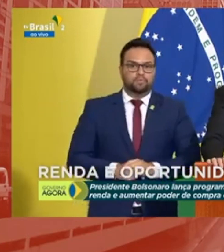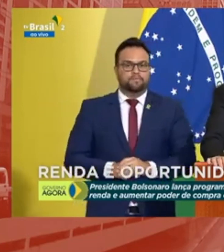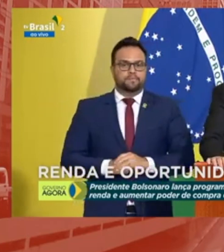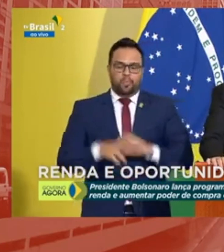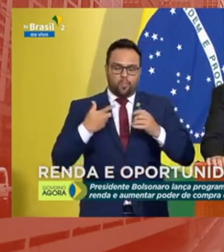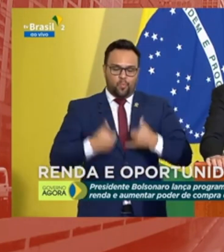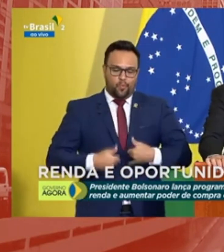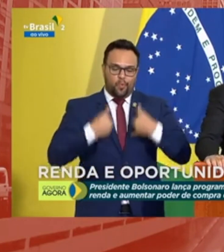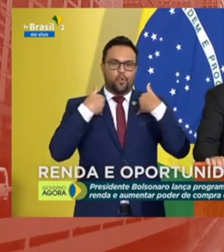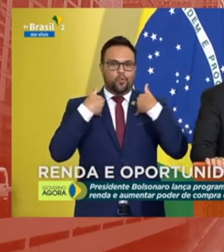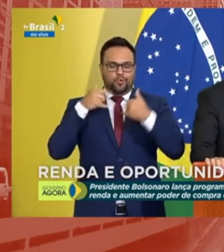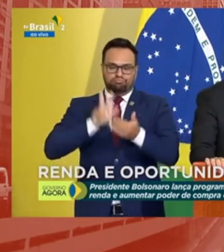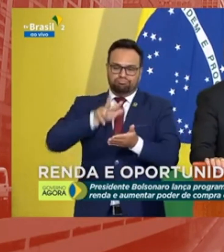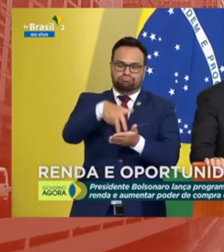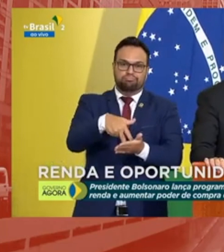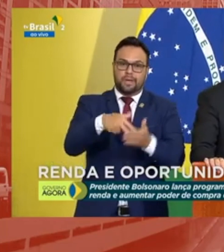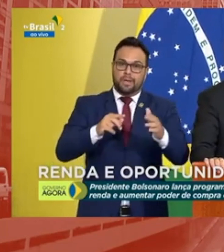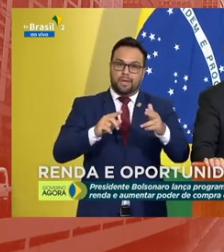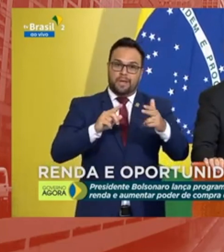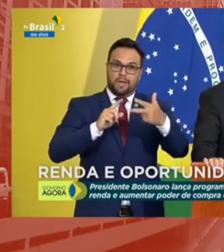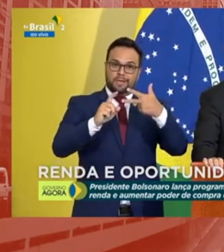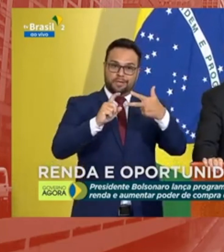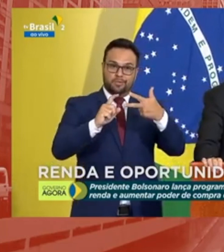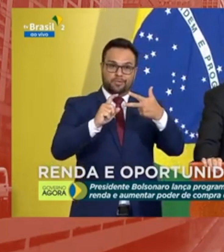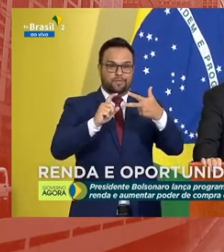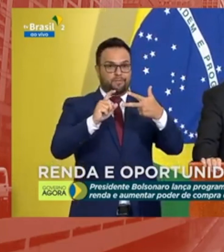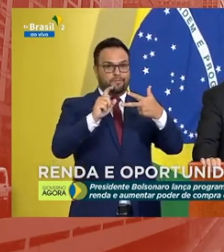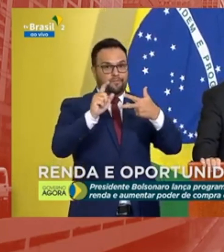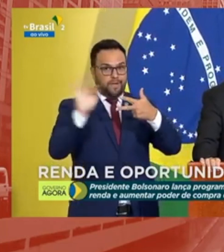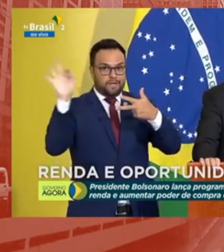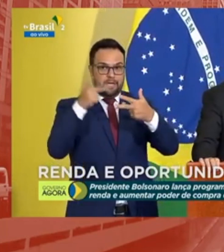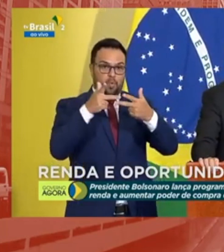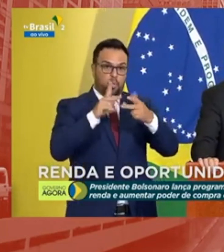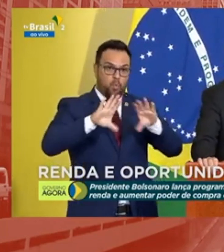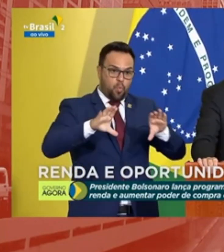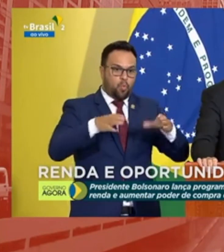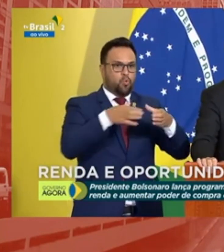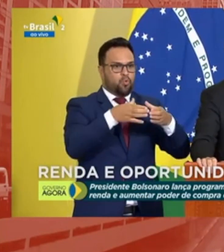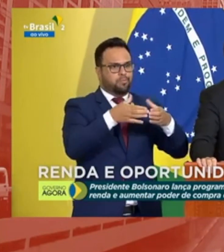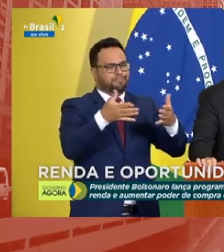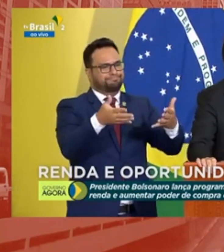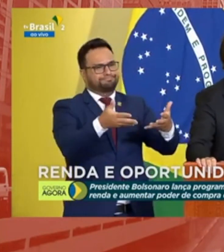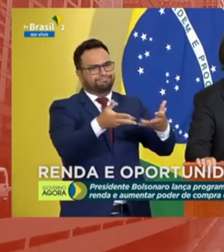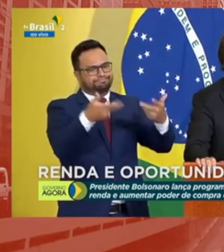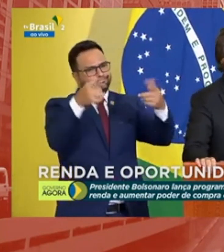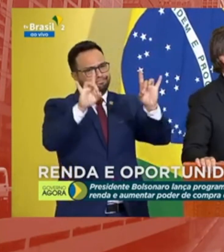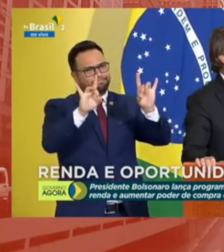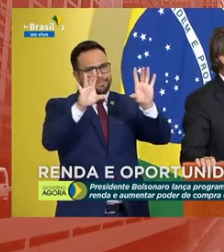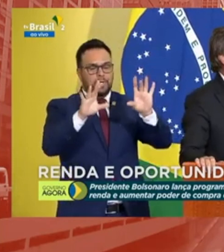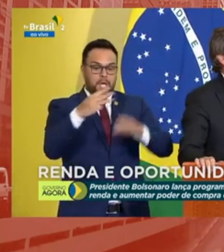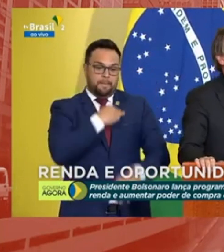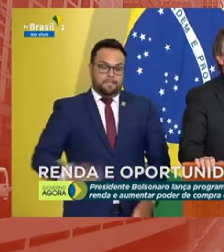seja para o próprio Jair bolsonaro Então disse falta essa máquina pública está sendo usada por bolsonaro é sem dúvida